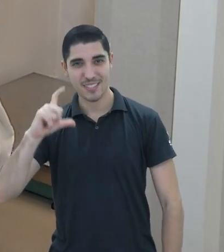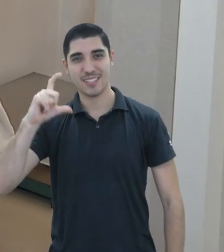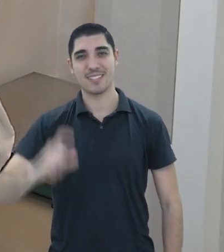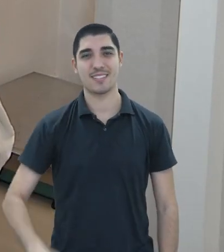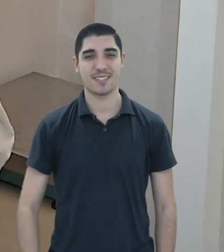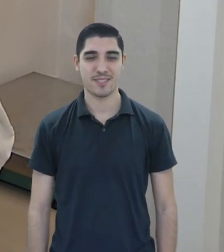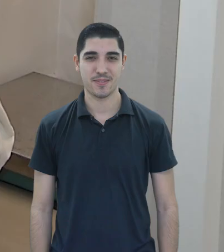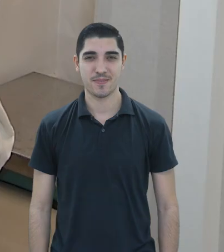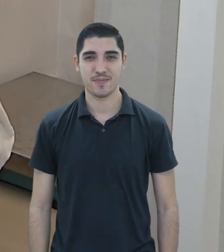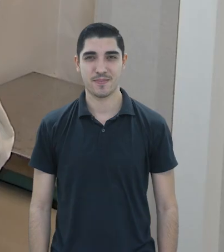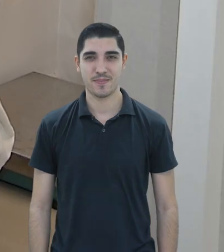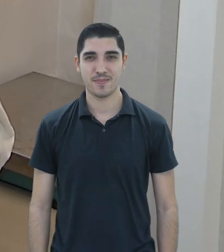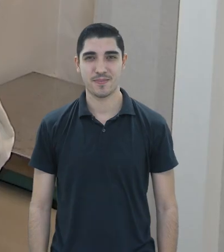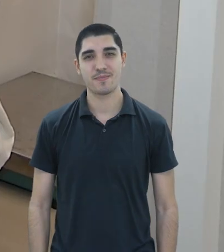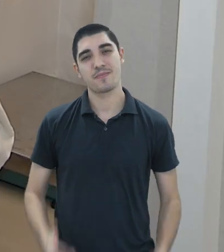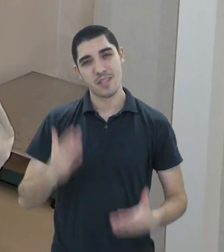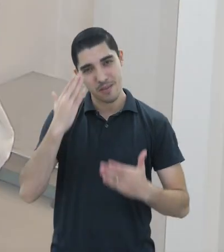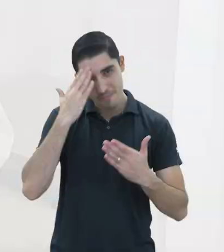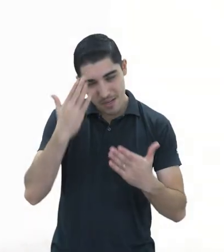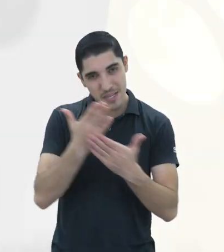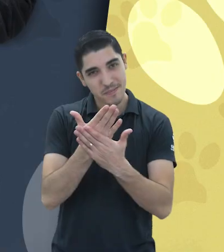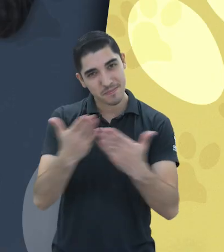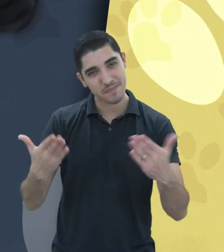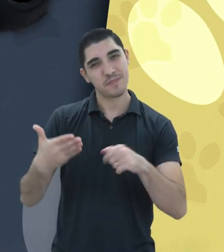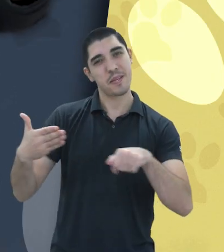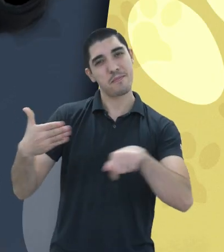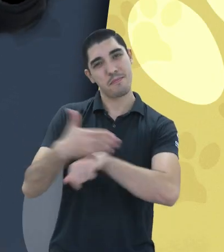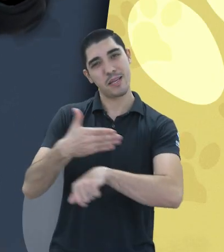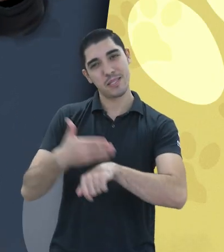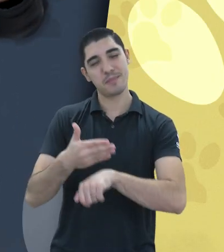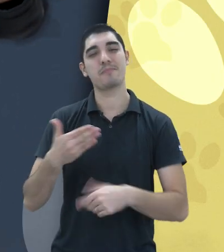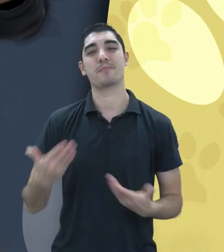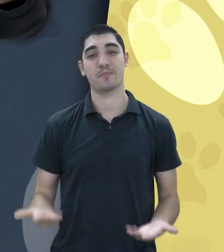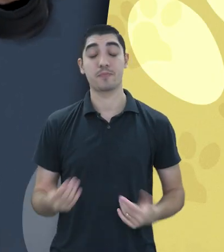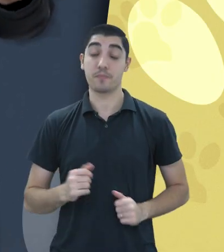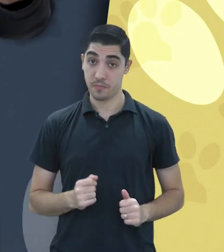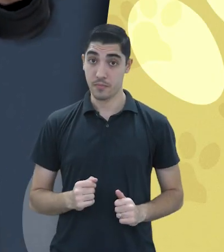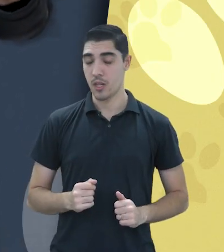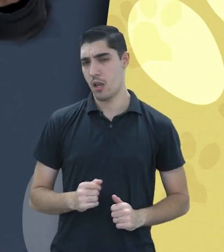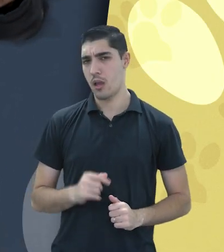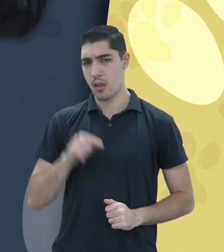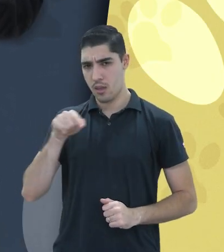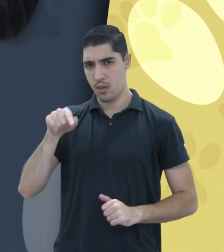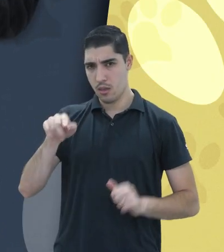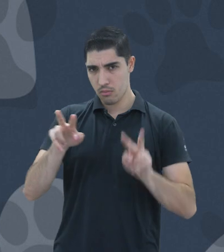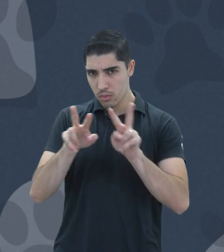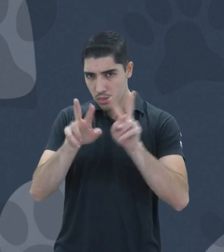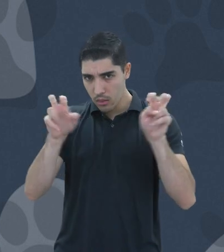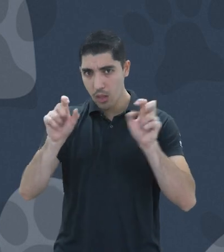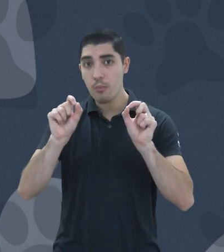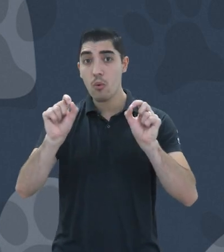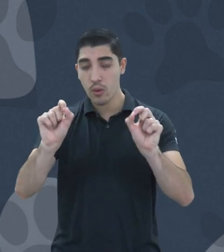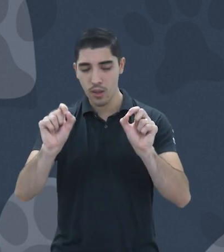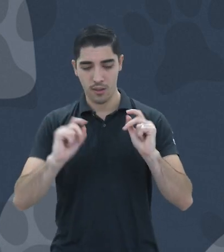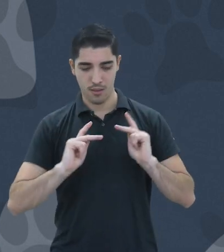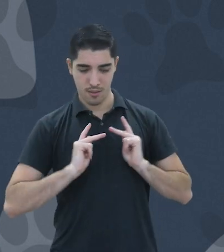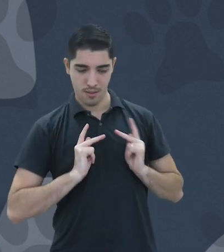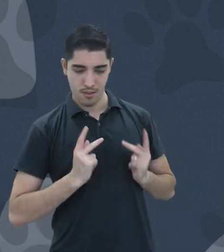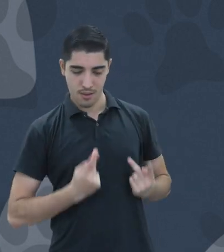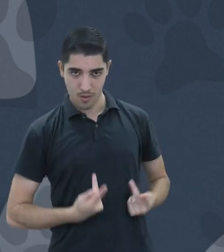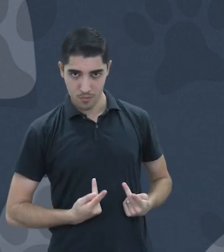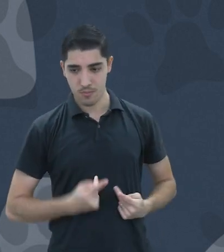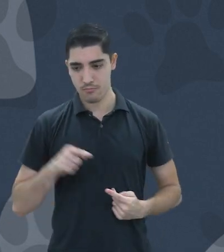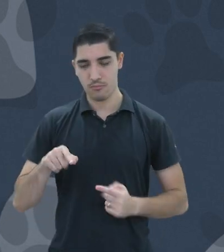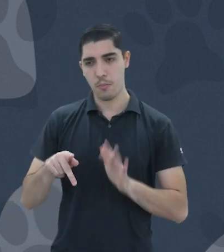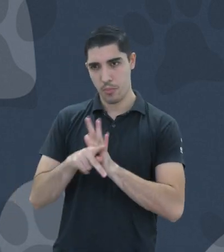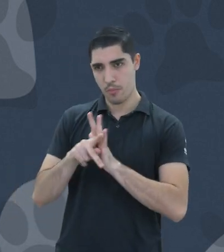galeria Pet. X... Muito obrigado pela participação de vocês, pessoal. E ainda falando dessa